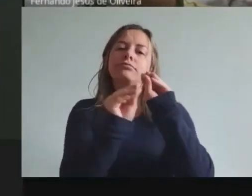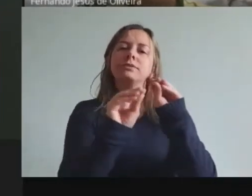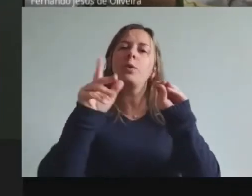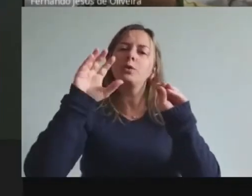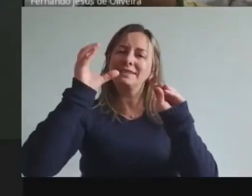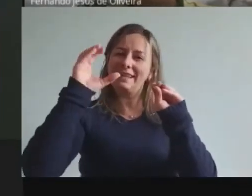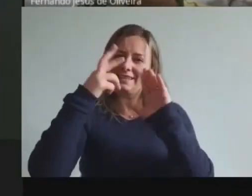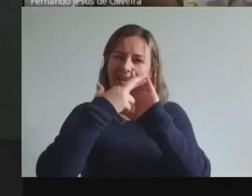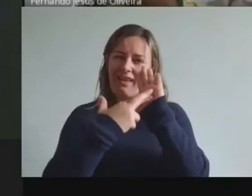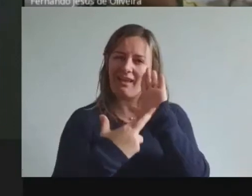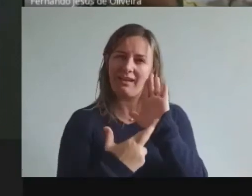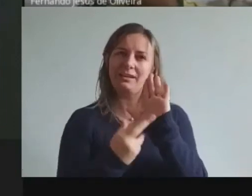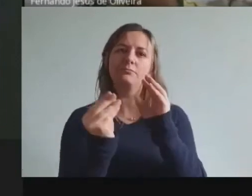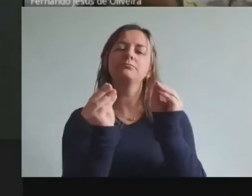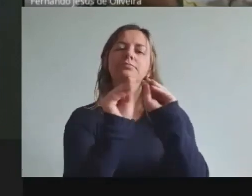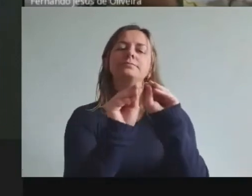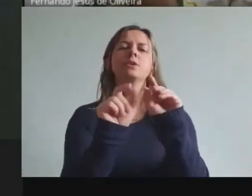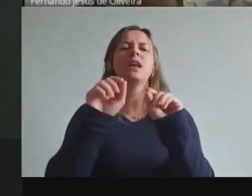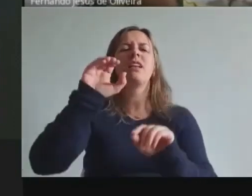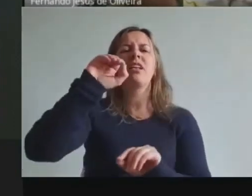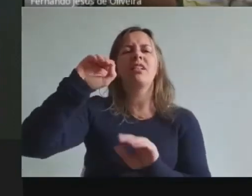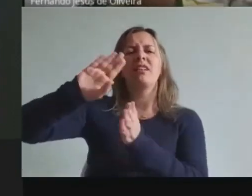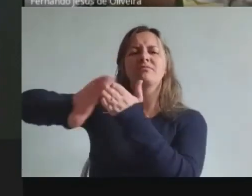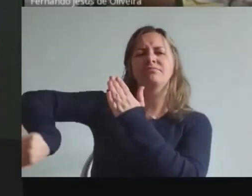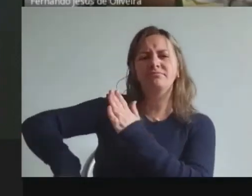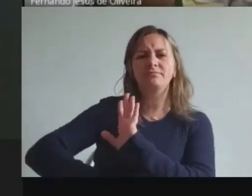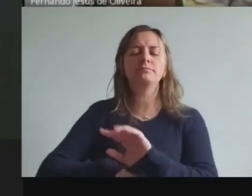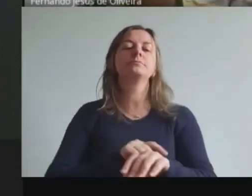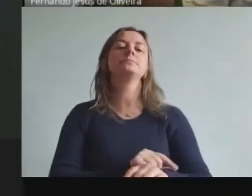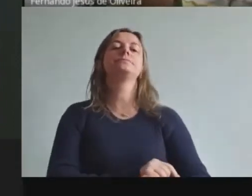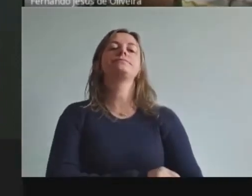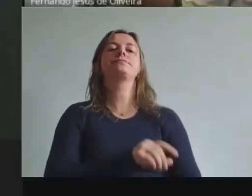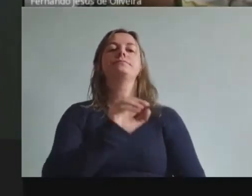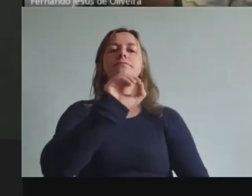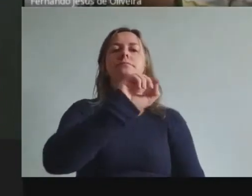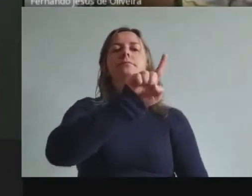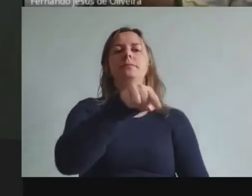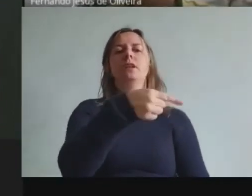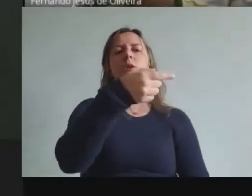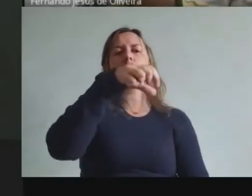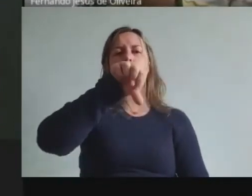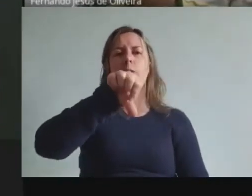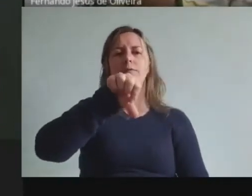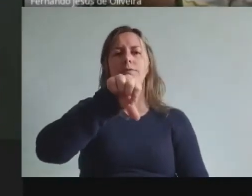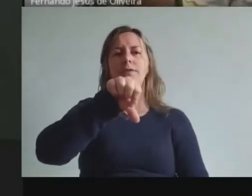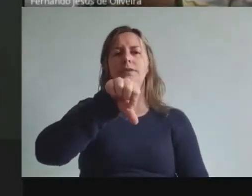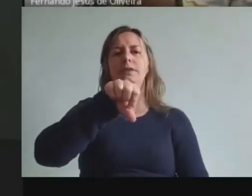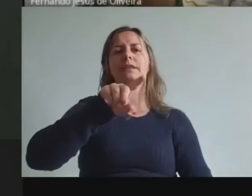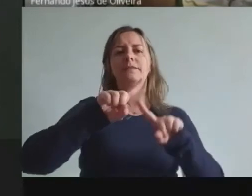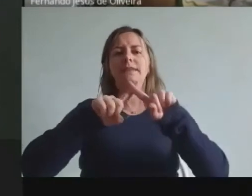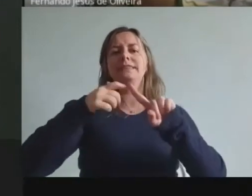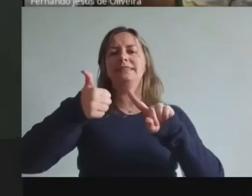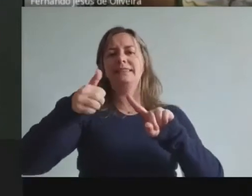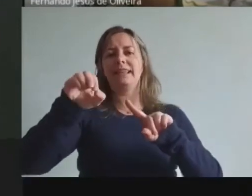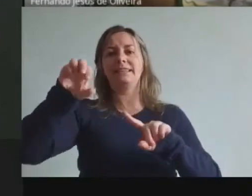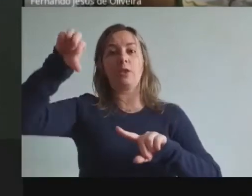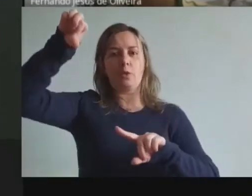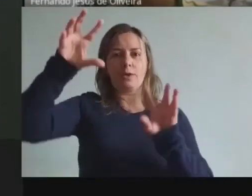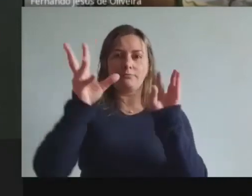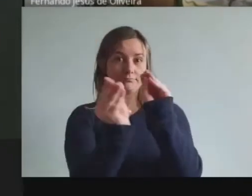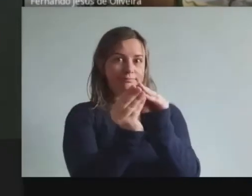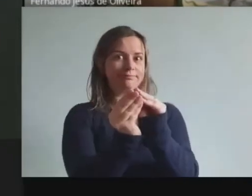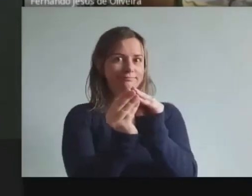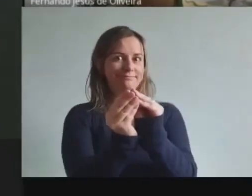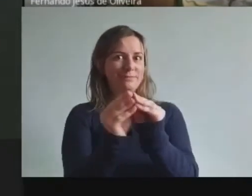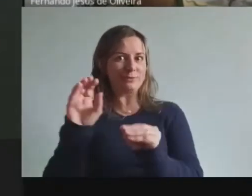vezes 10 a nona. Eu descartei o resto das casas aqui, tá, gente? Não vai fazer diferença, não. 2,9 vezes 10 a nona.